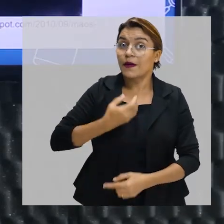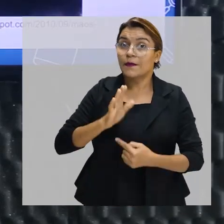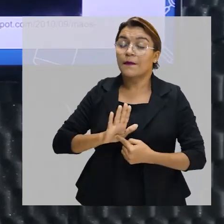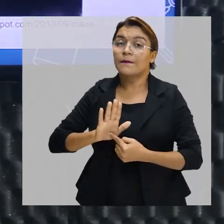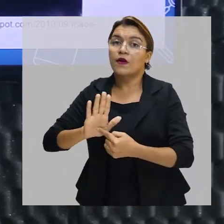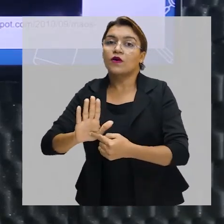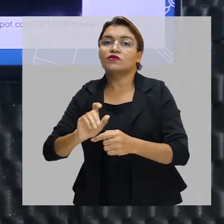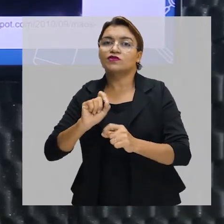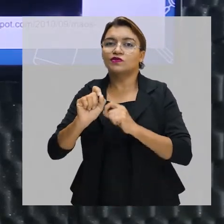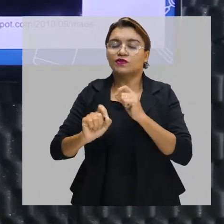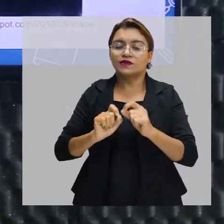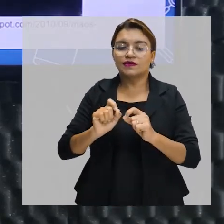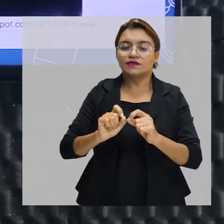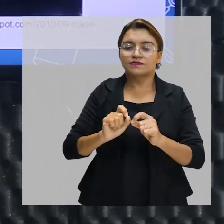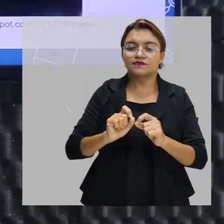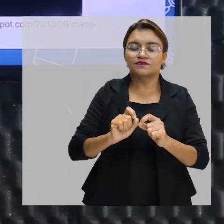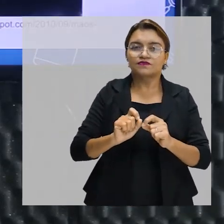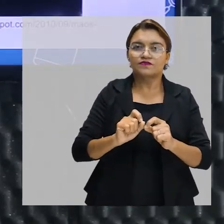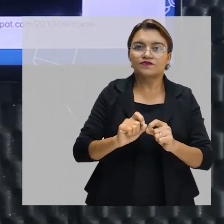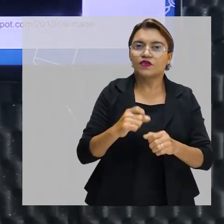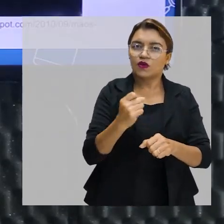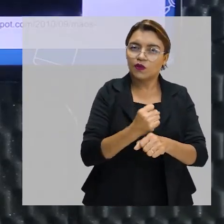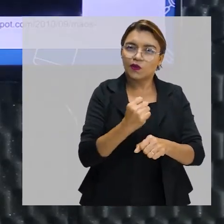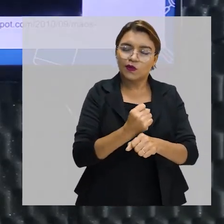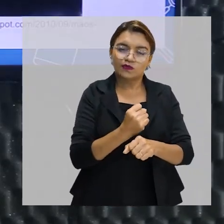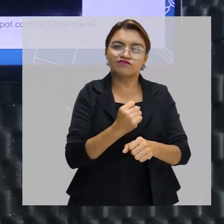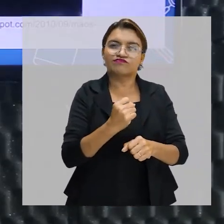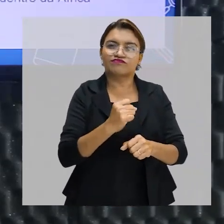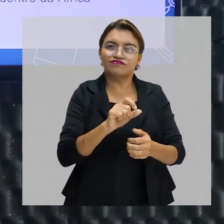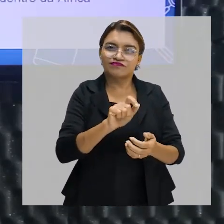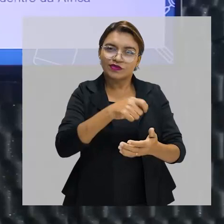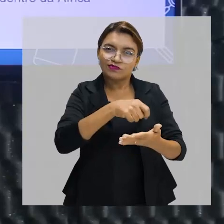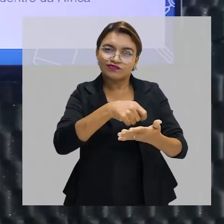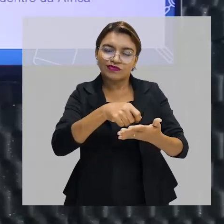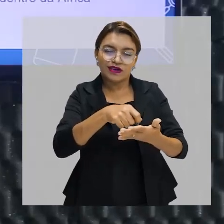de esculpir, construir. Vamos ver?